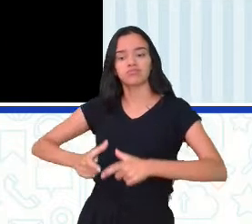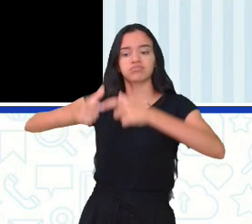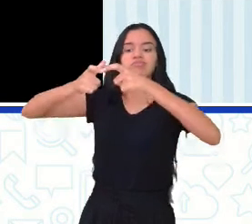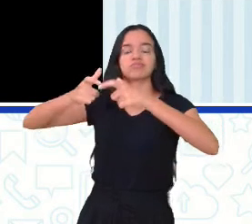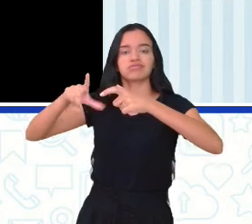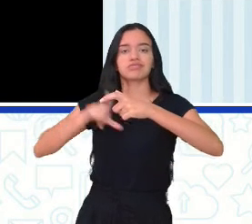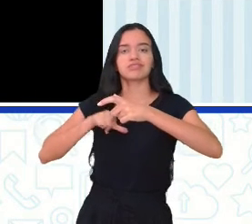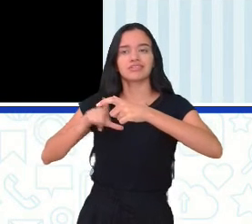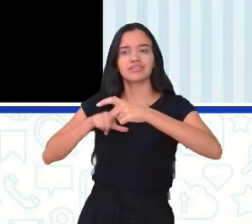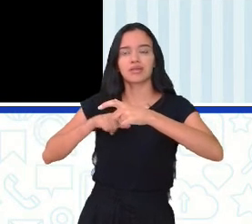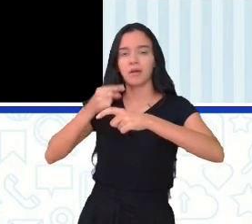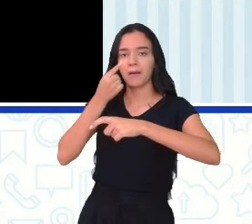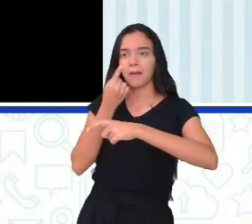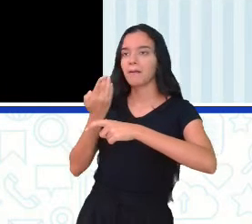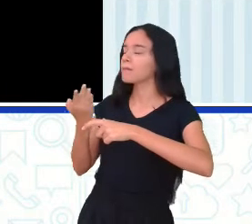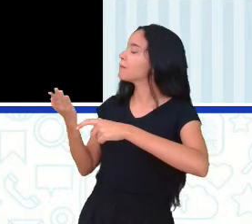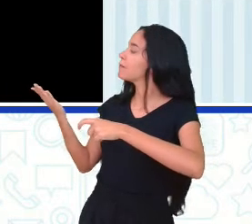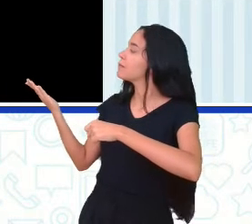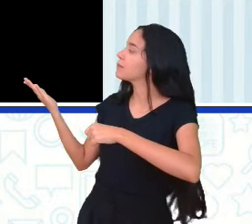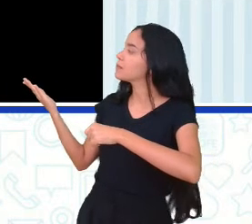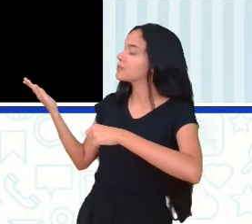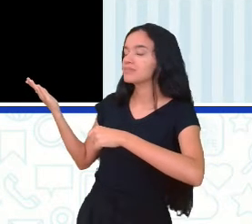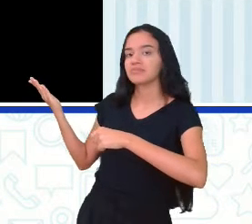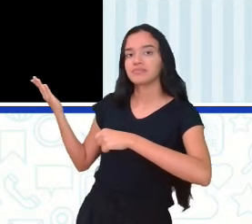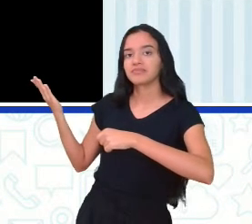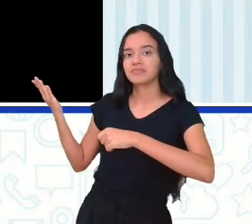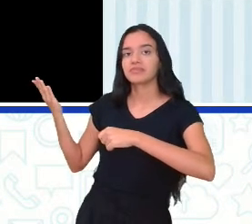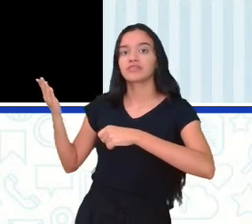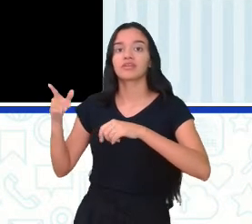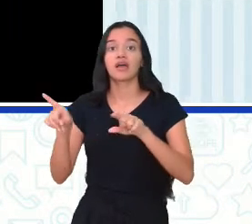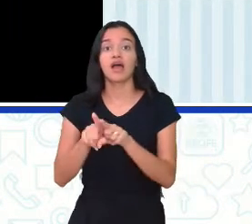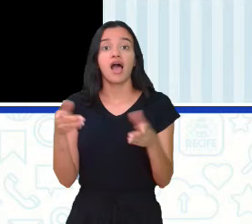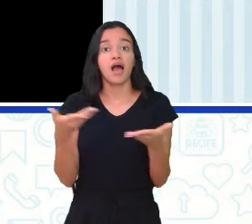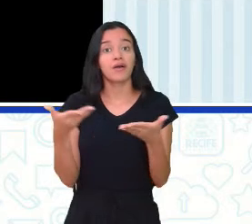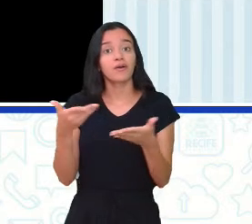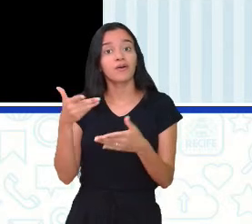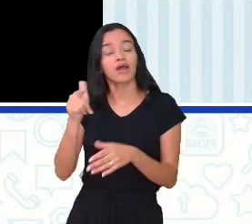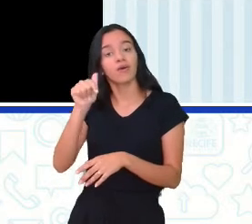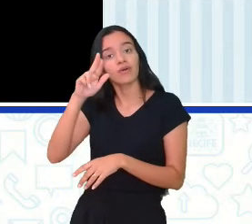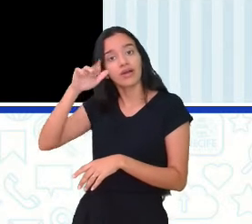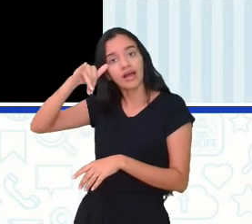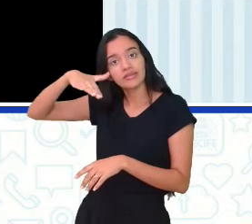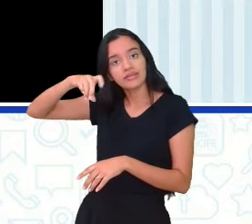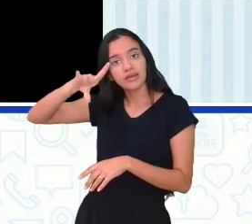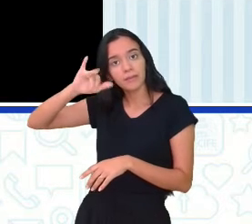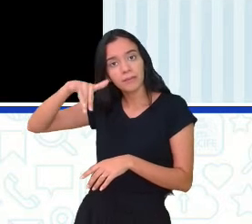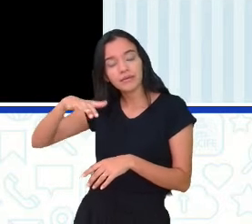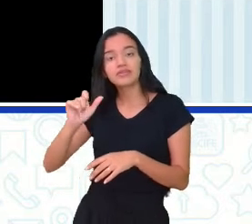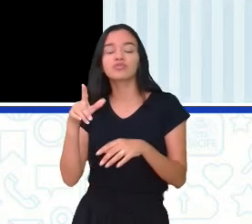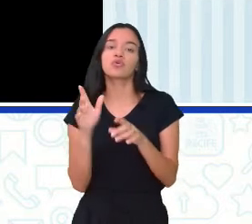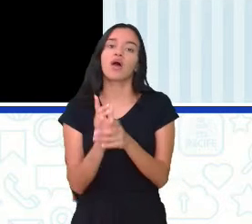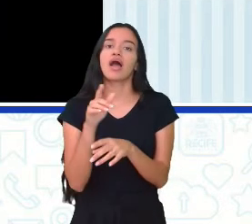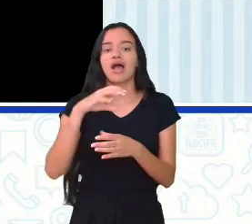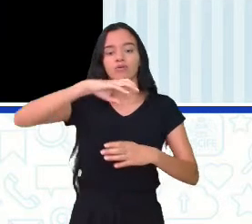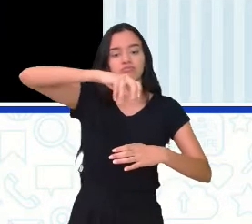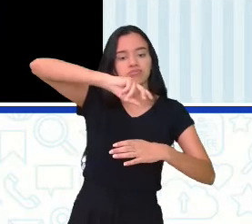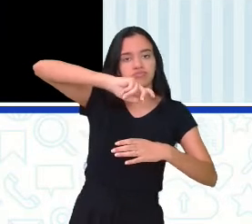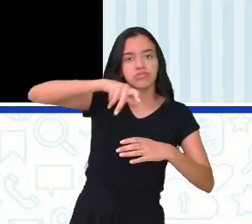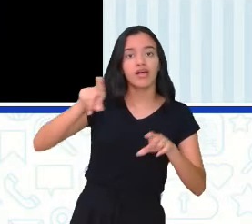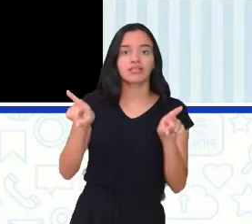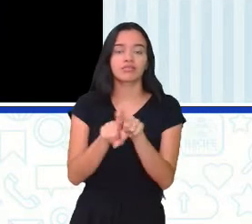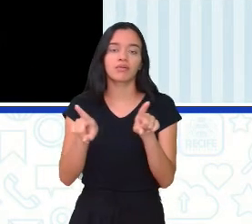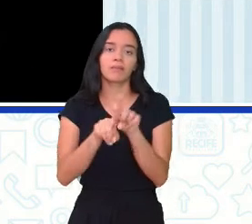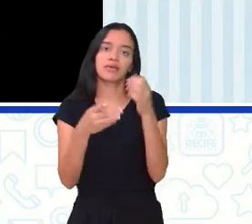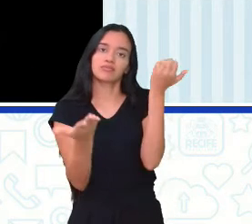resíduos líquidos resultantes do esgoto doméstico, passam pelo gradeamento grosseiro, onde sólidos, como garrafas, pedaços de madeira